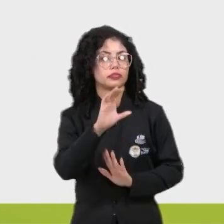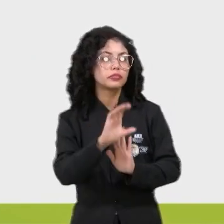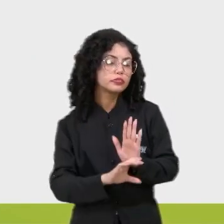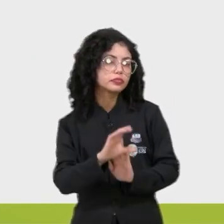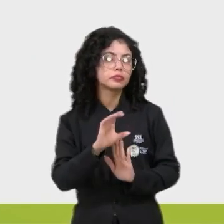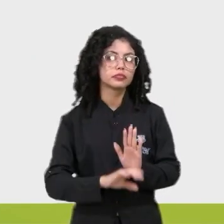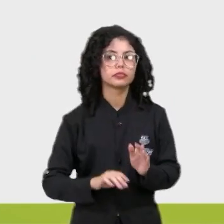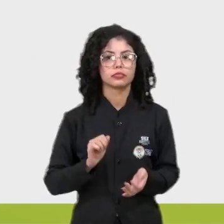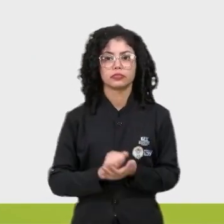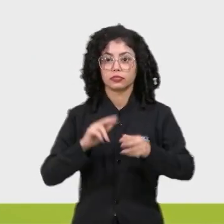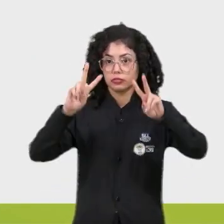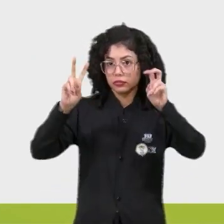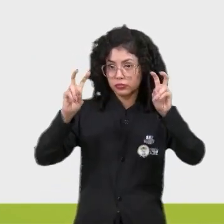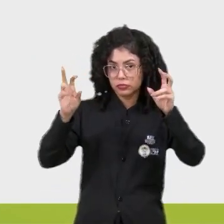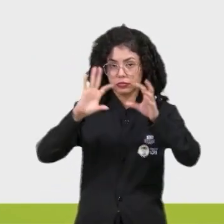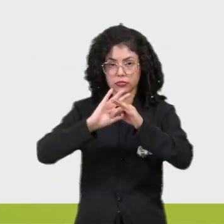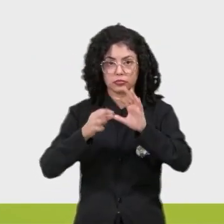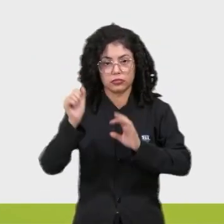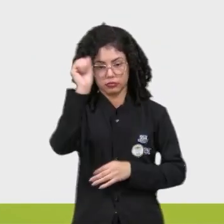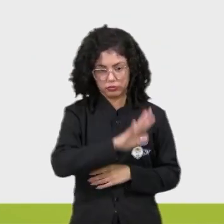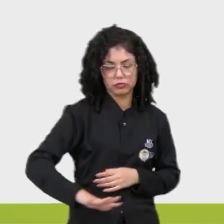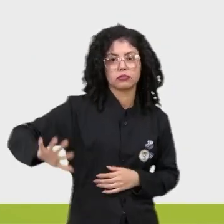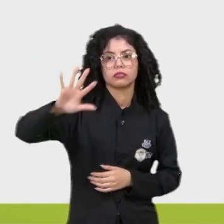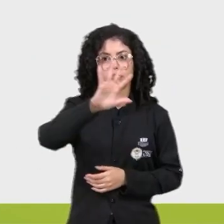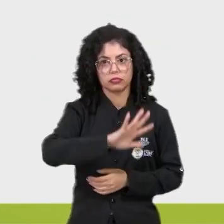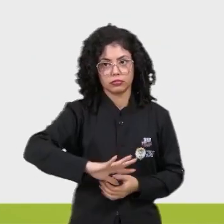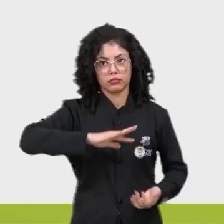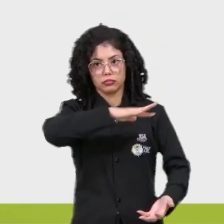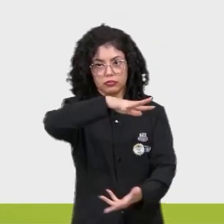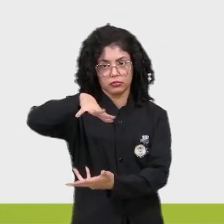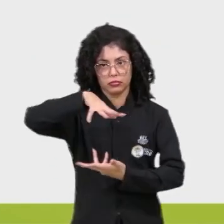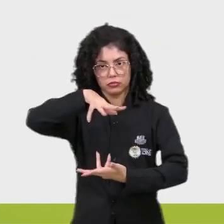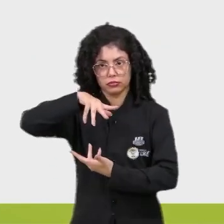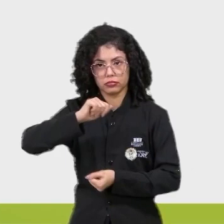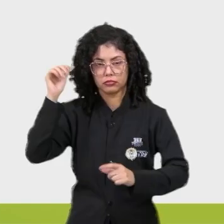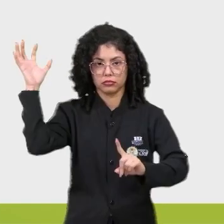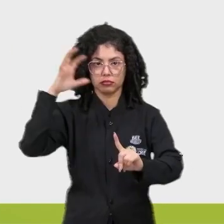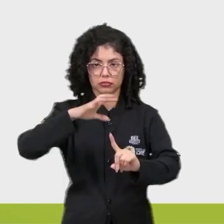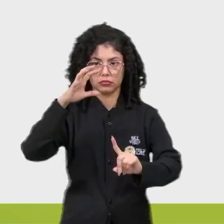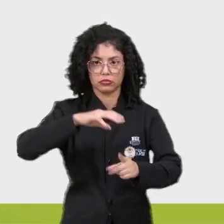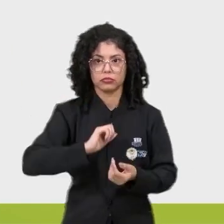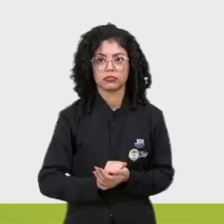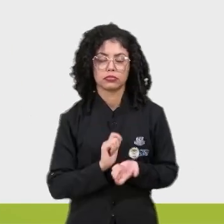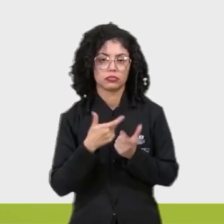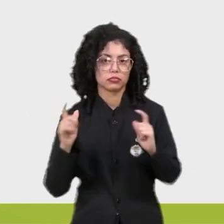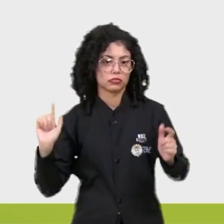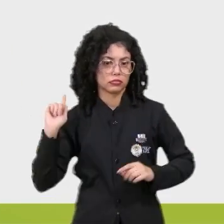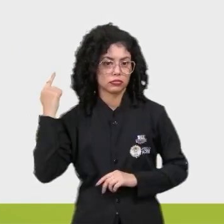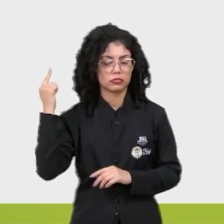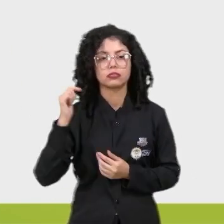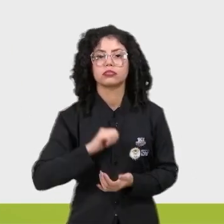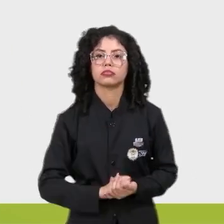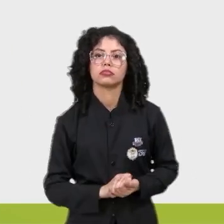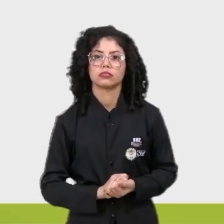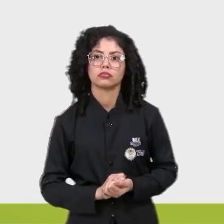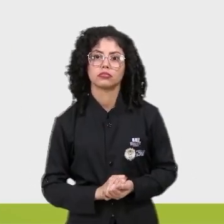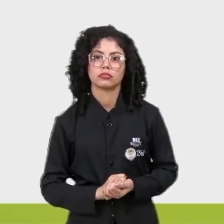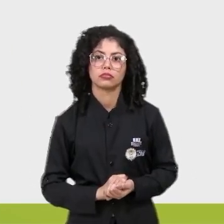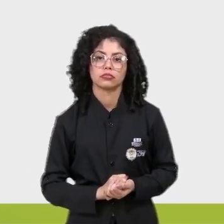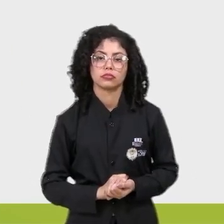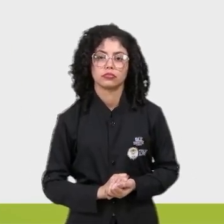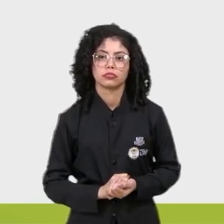conceito, né, de um contexto mundial. Tá? Então, são cidades que possuem influência em uma vasta região geográfica notada para além das